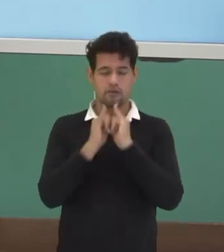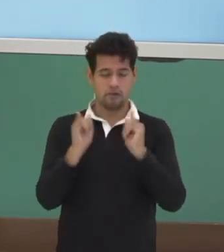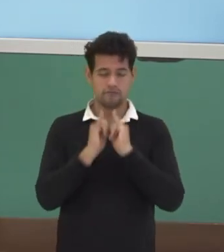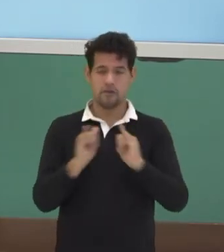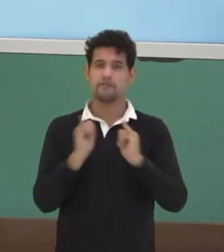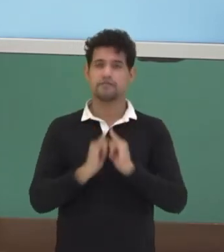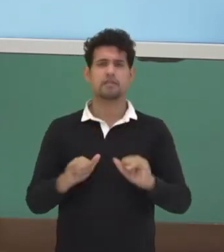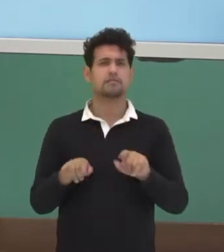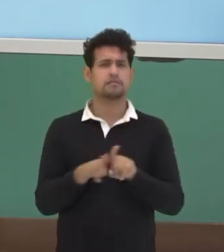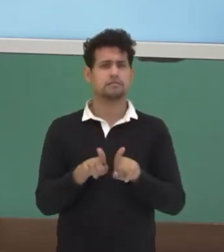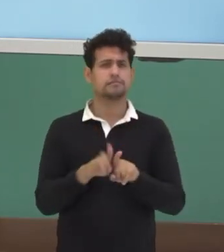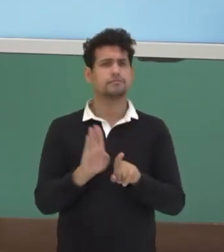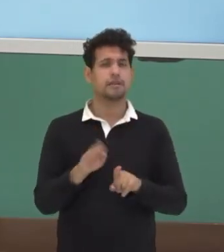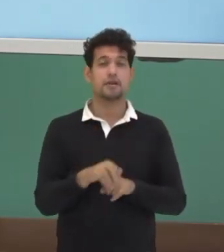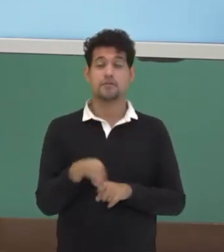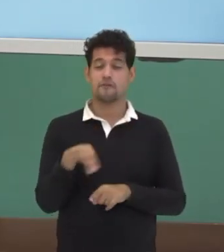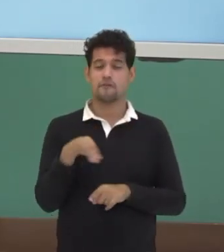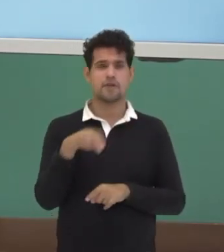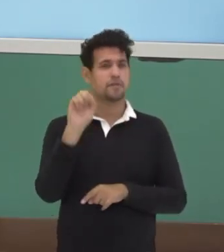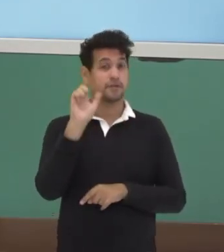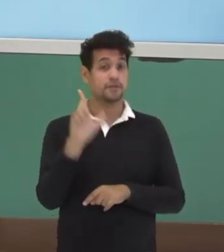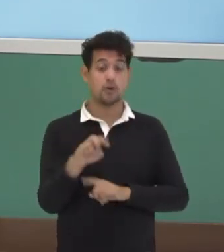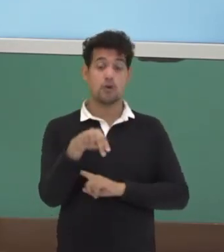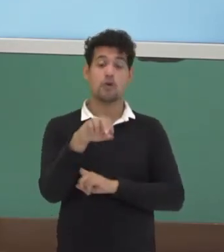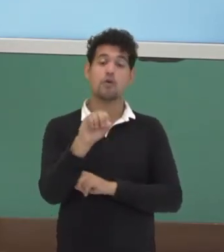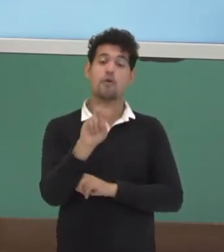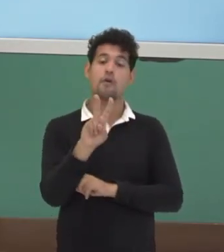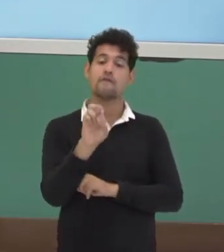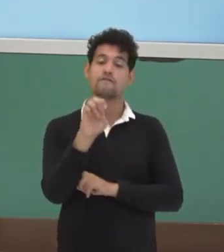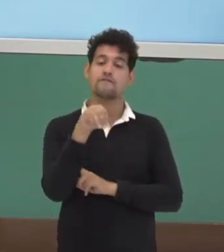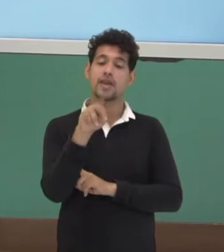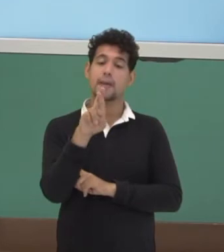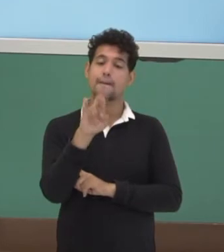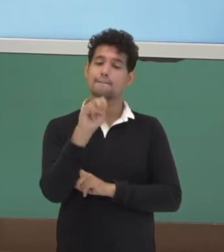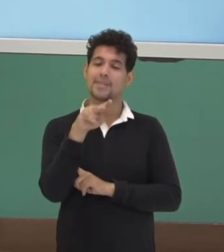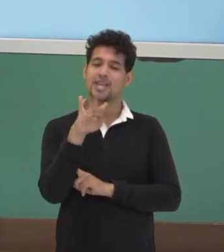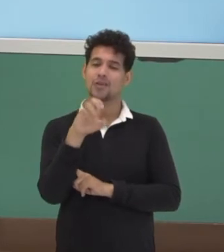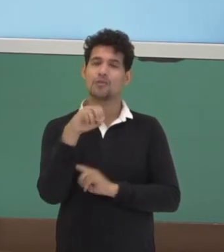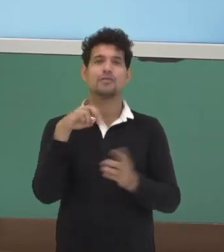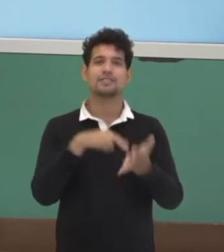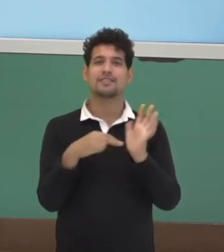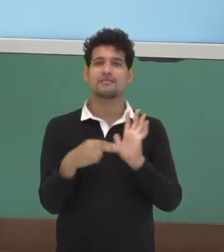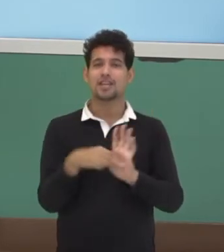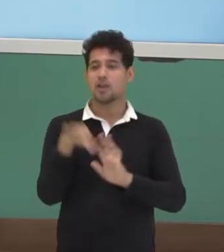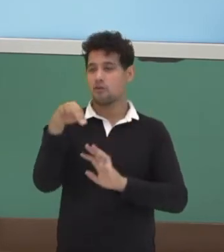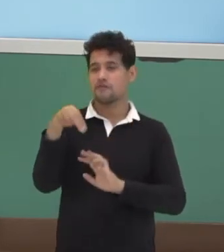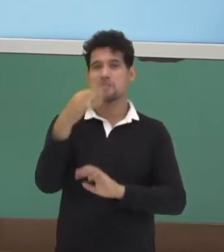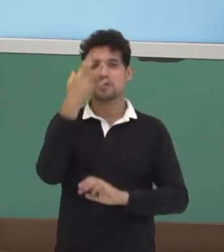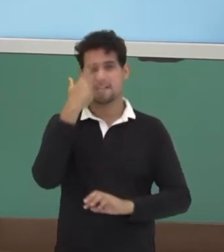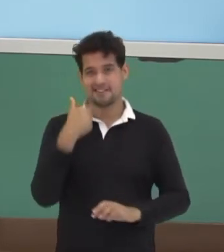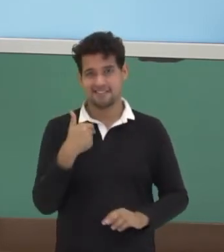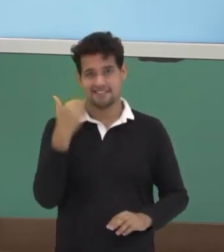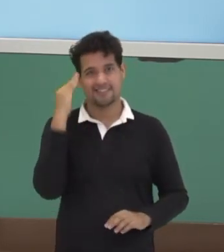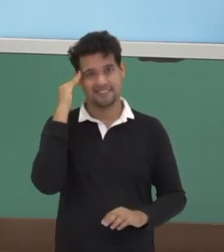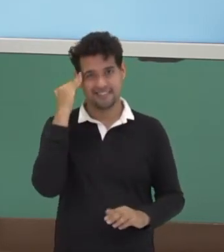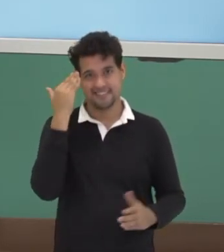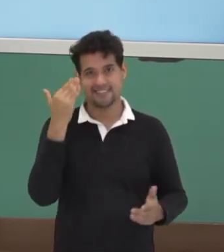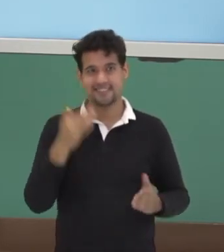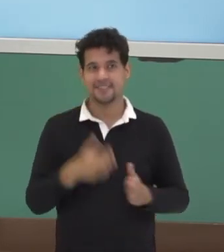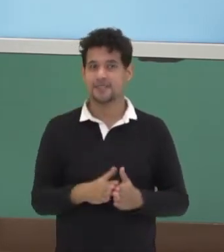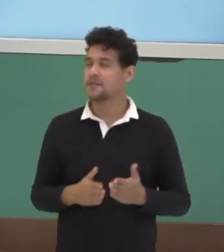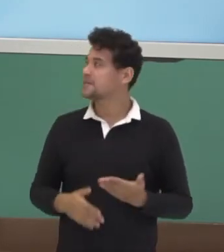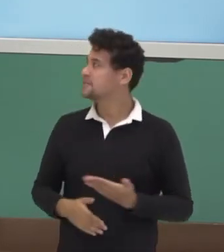retomando, Novembrinho Azul. Toda a campanha é voltada para isso. Consegue perceber?